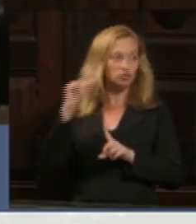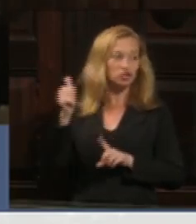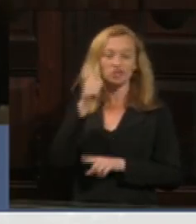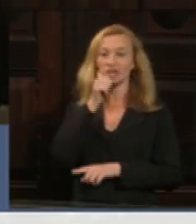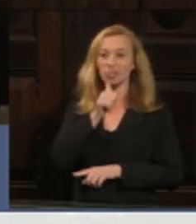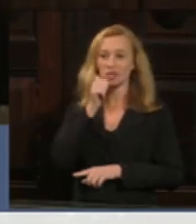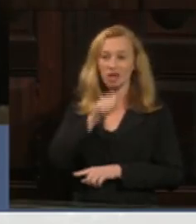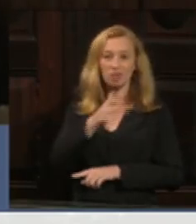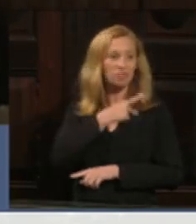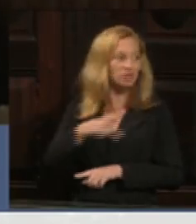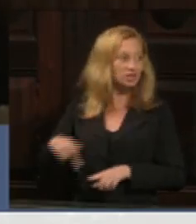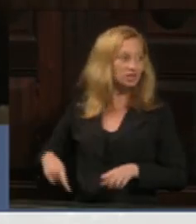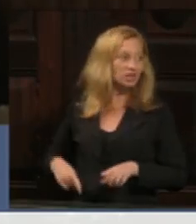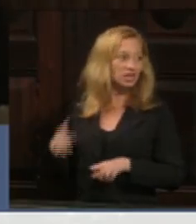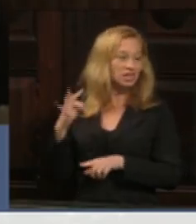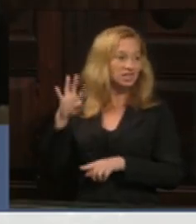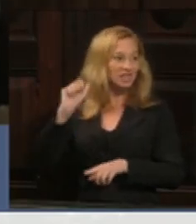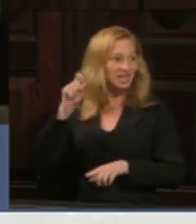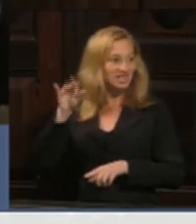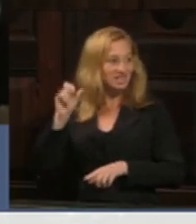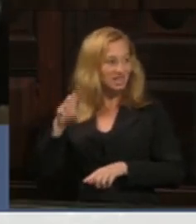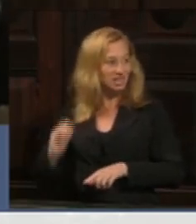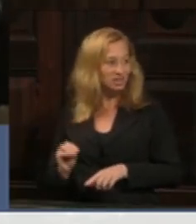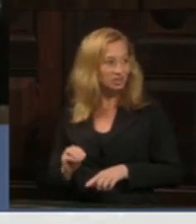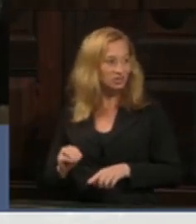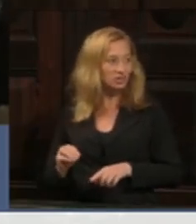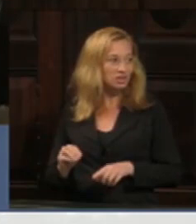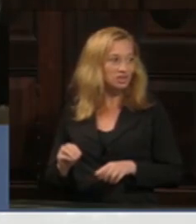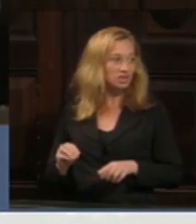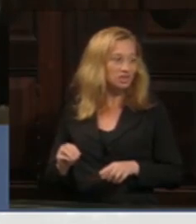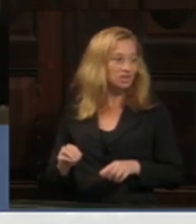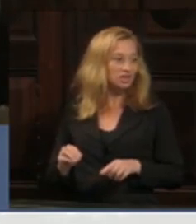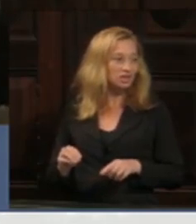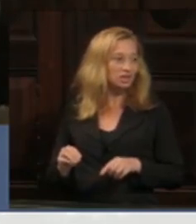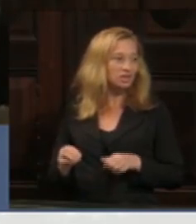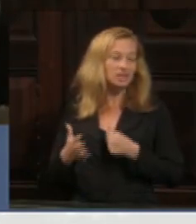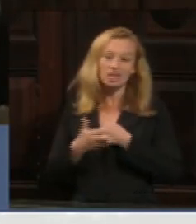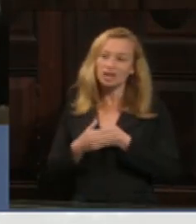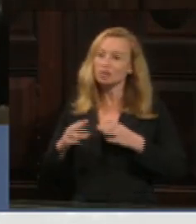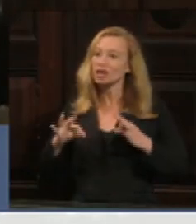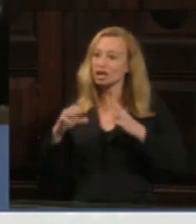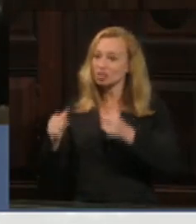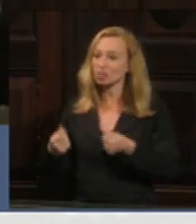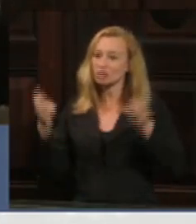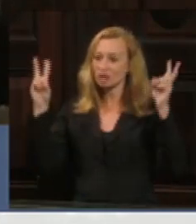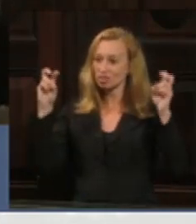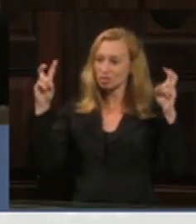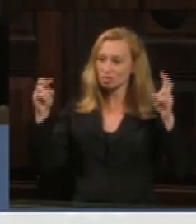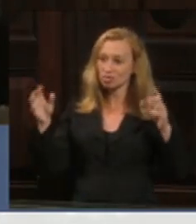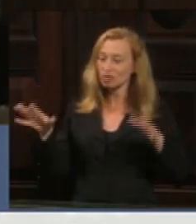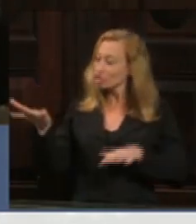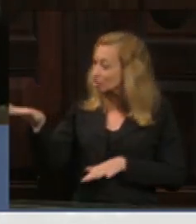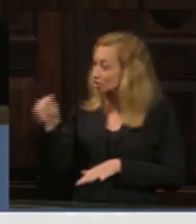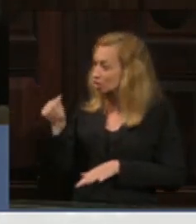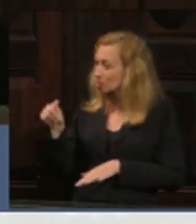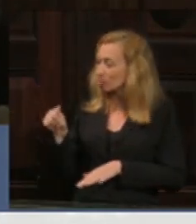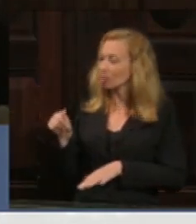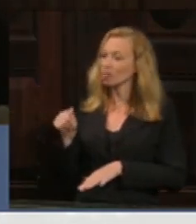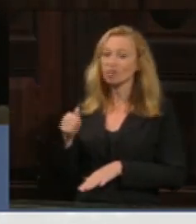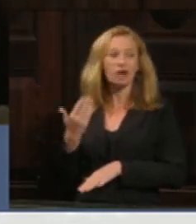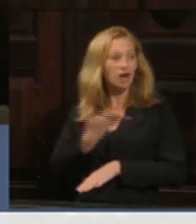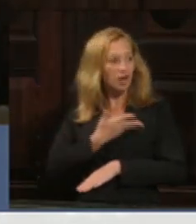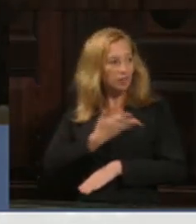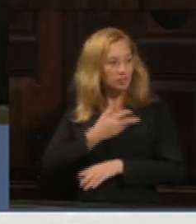presidente André Siciliano, como sempre, muito sensível a todas essas causas, colocou a senhora para presidir no expediente